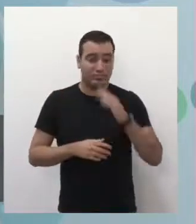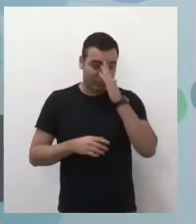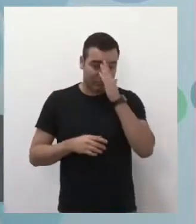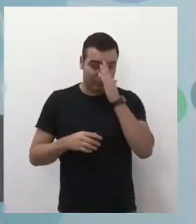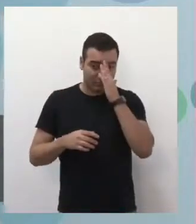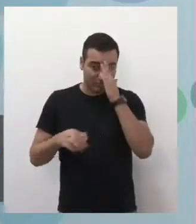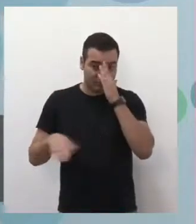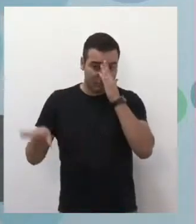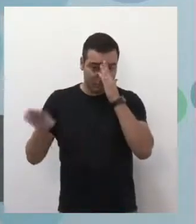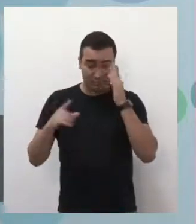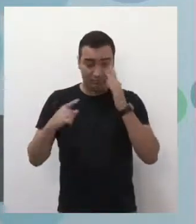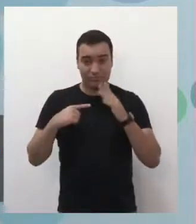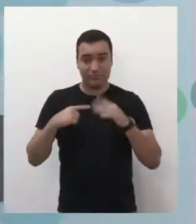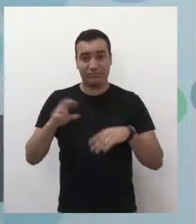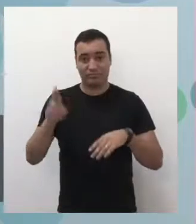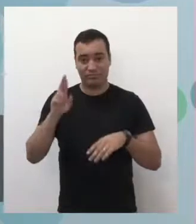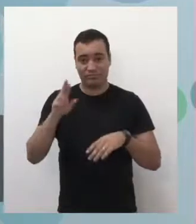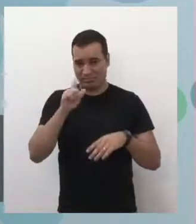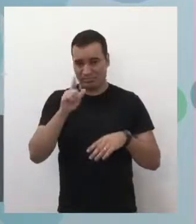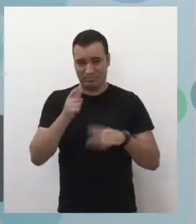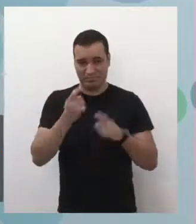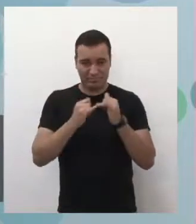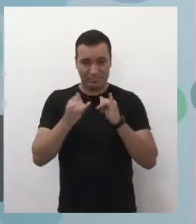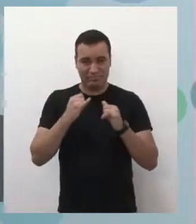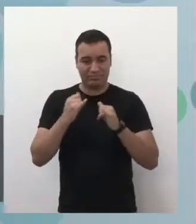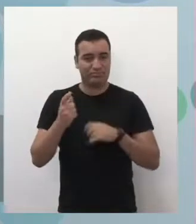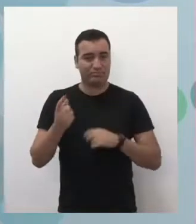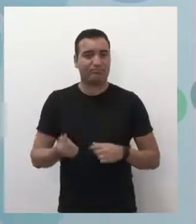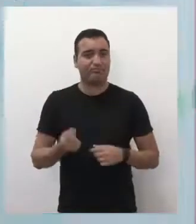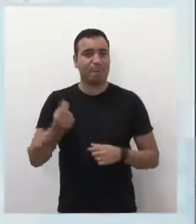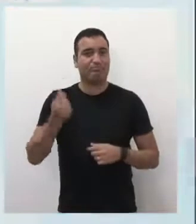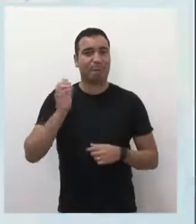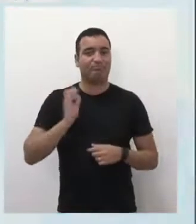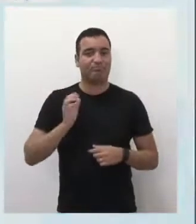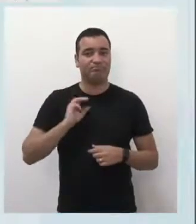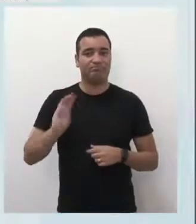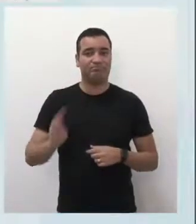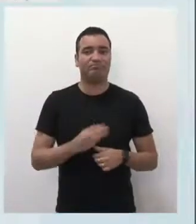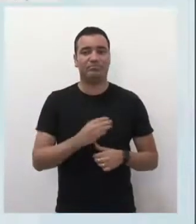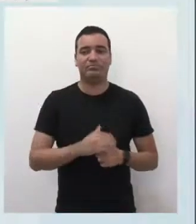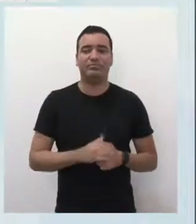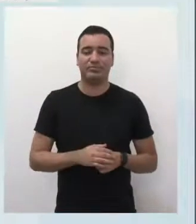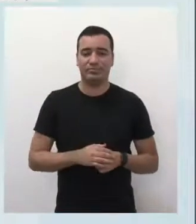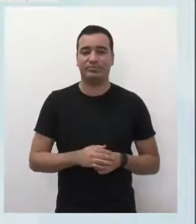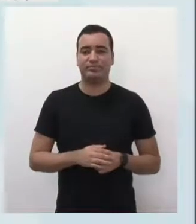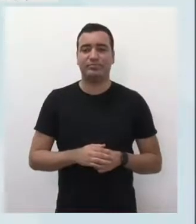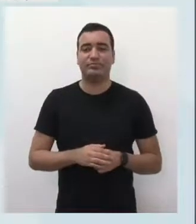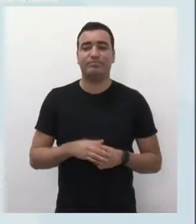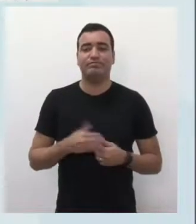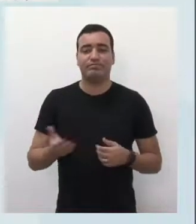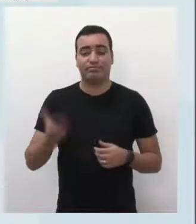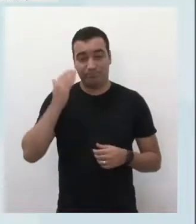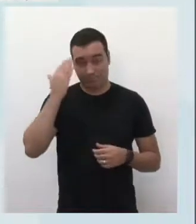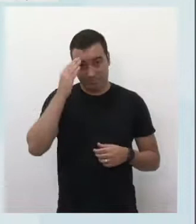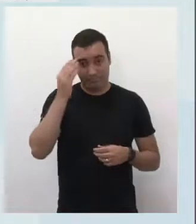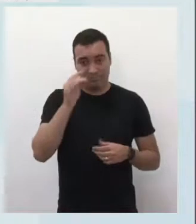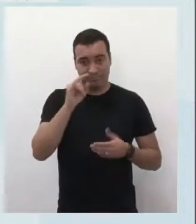elas são milionárias. Então vamos entender um pouquinho a conta de luz? Vamos lá? Ó, conta de luz. Aqui eu